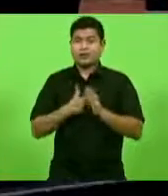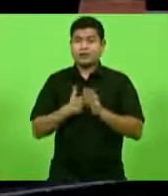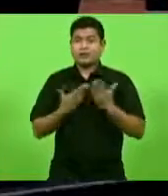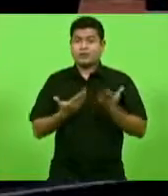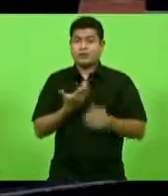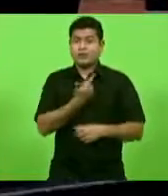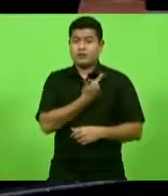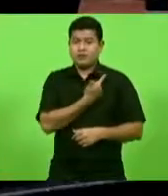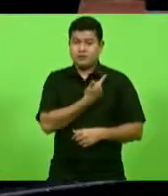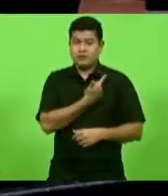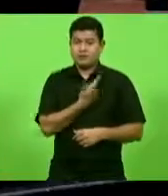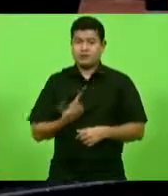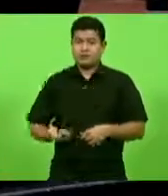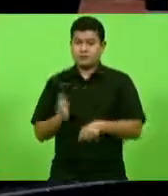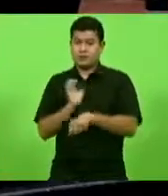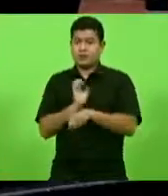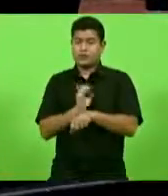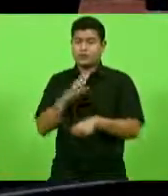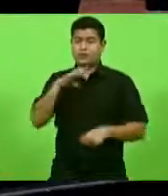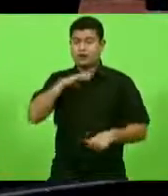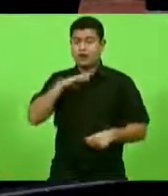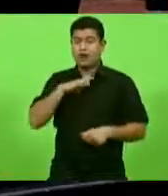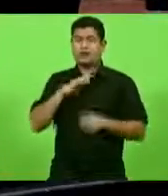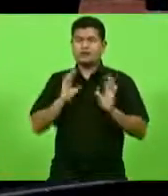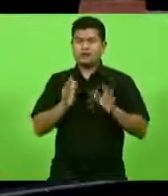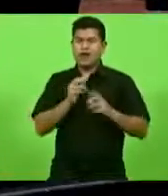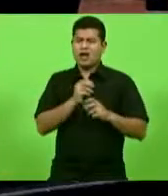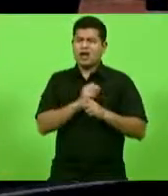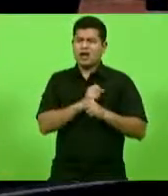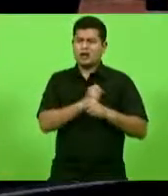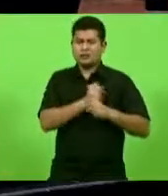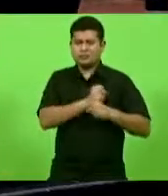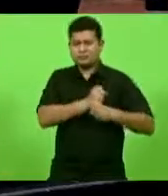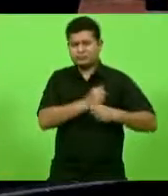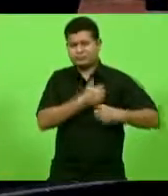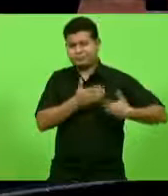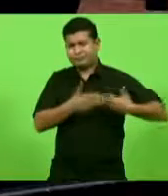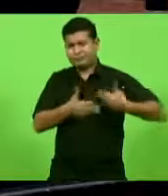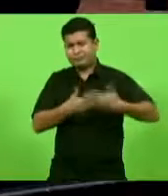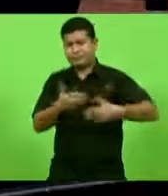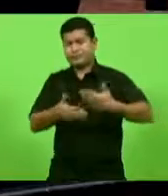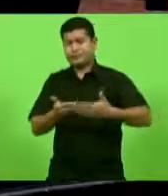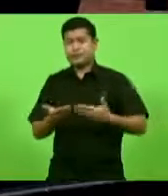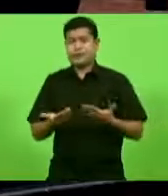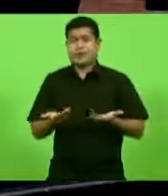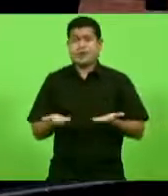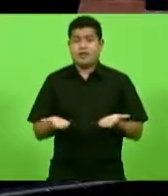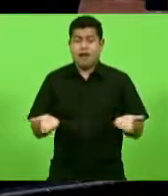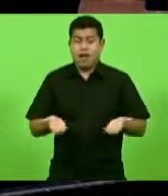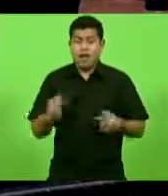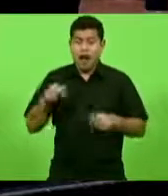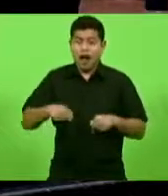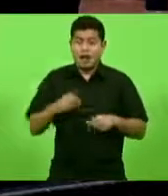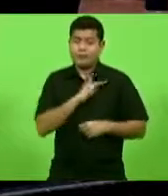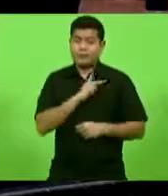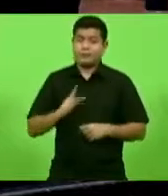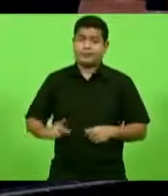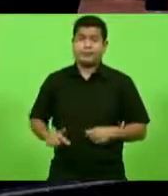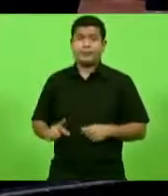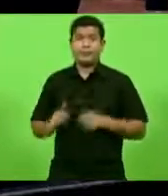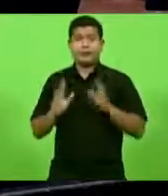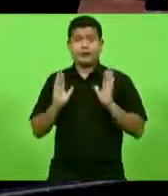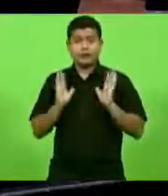tem com a União, que vem de longa data, e que aqui, senhor presidente, deputado Mauro de Nadal, já